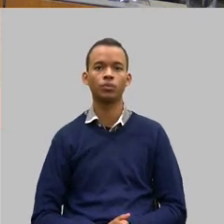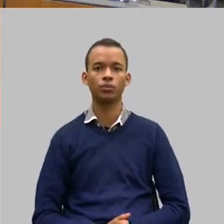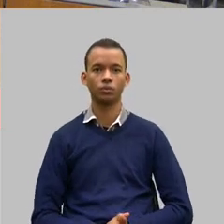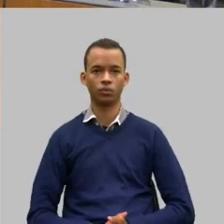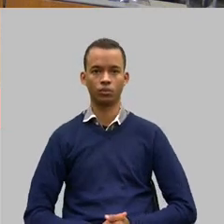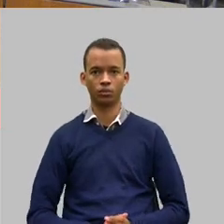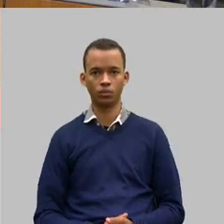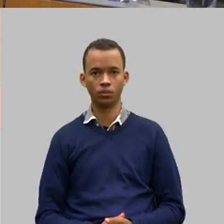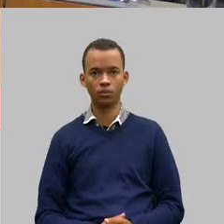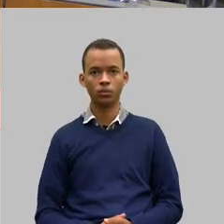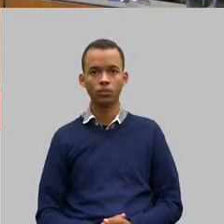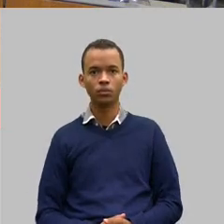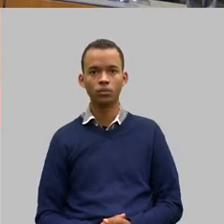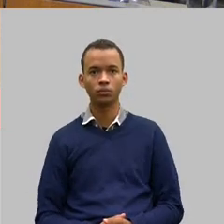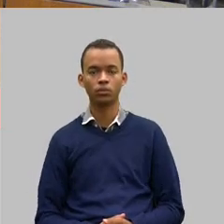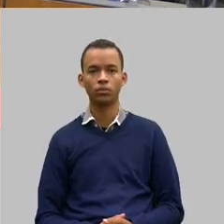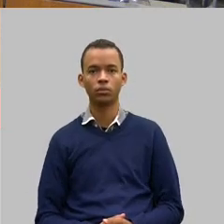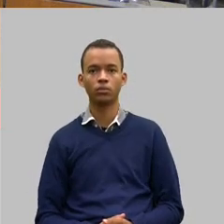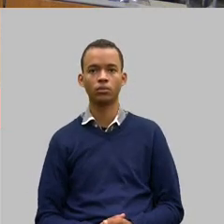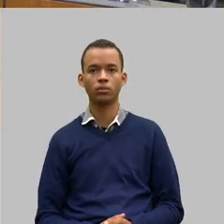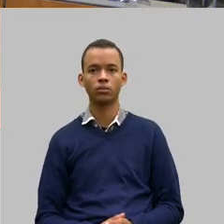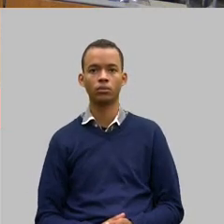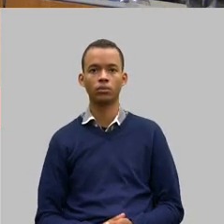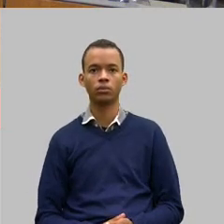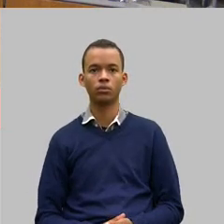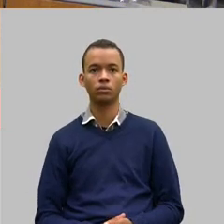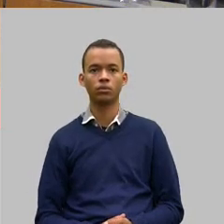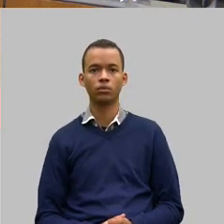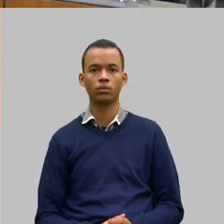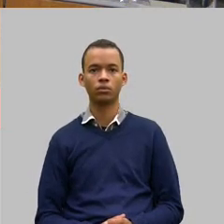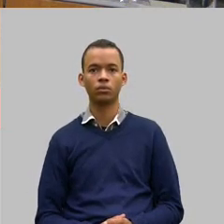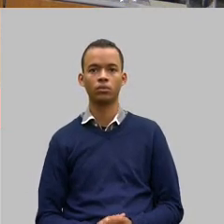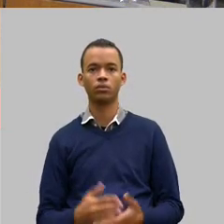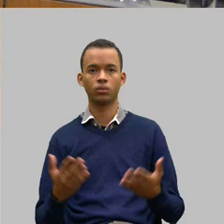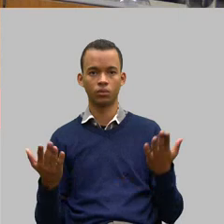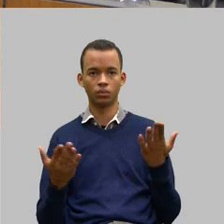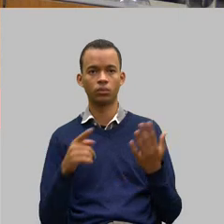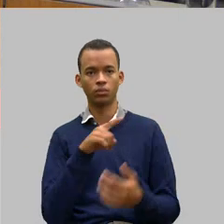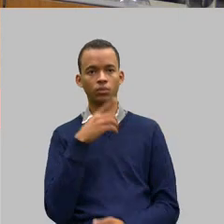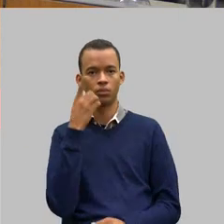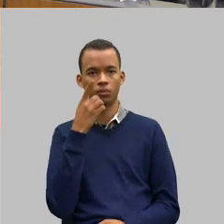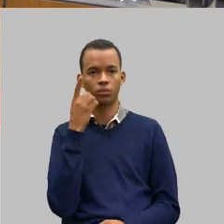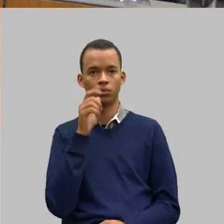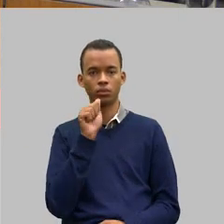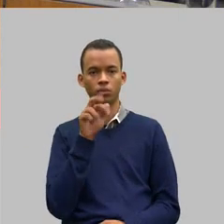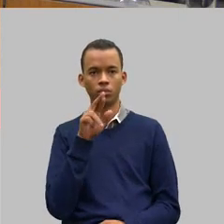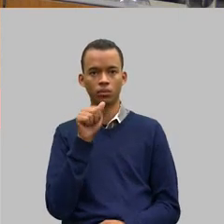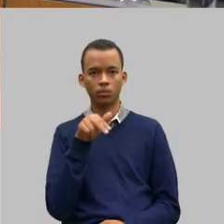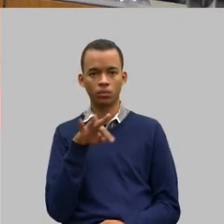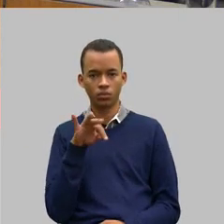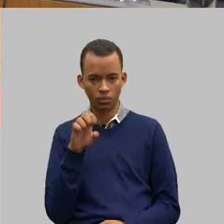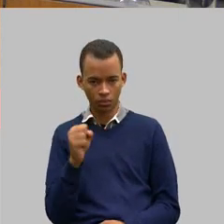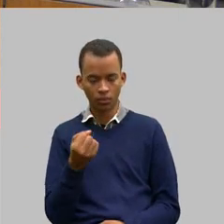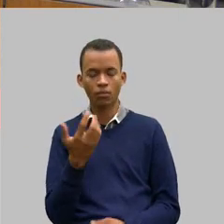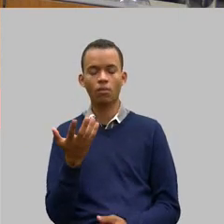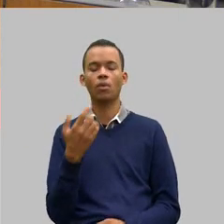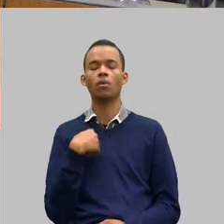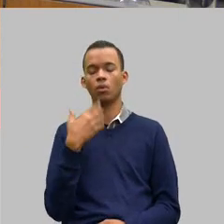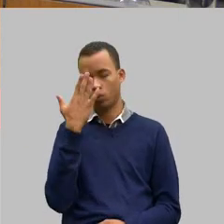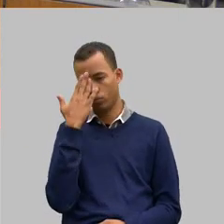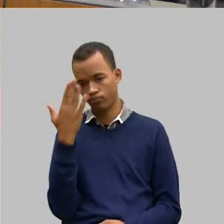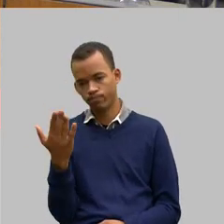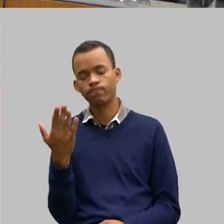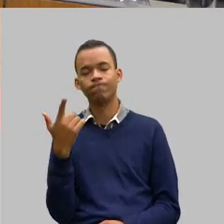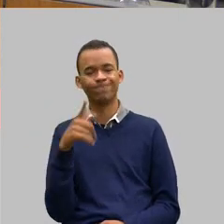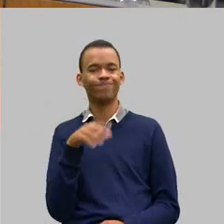crítico passo a palavra para considerações finais Deputado Ant Carlos Arantes só agradecer mais uma vez agradecer também agora acabamos